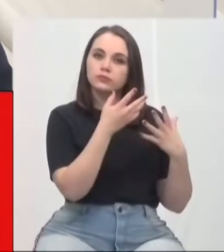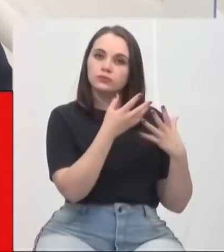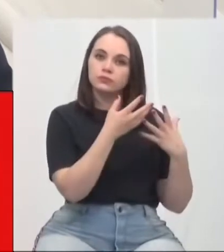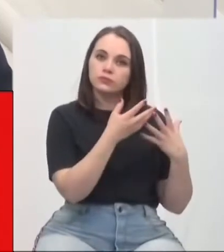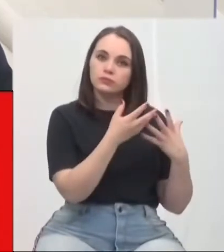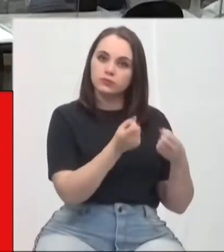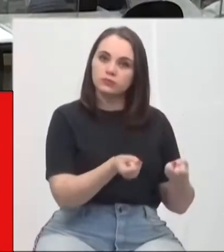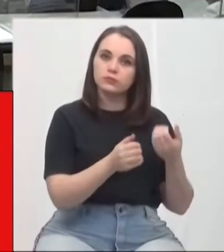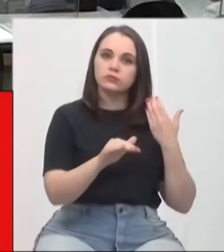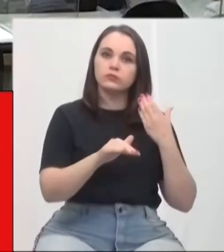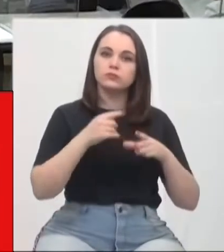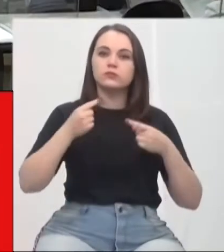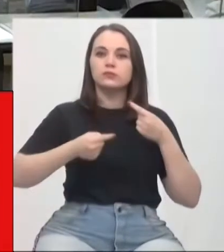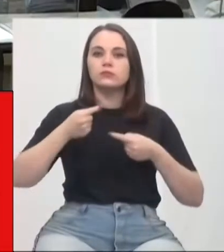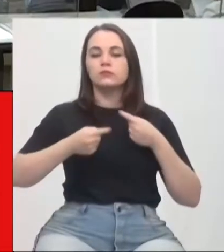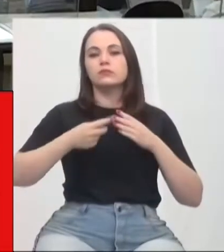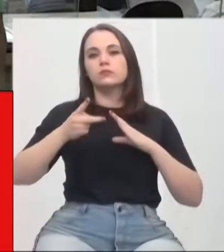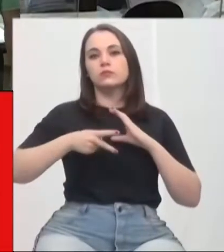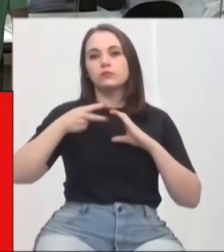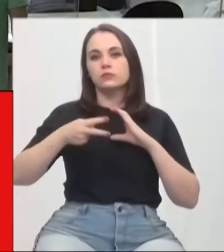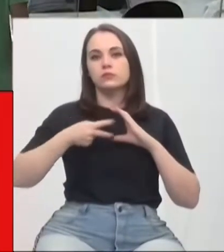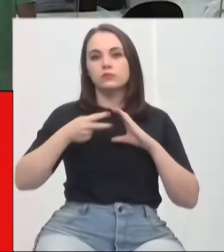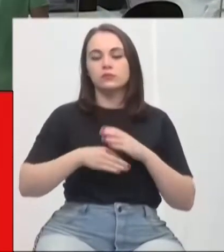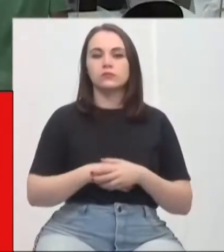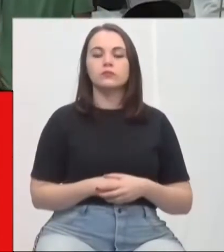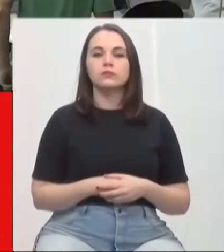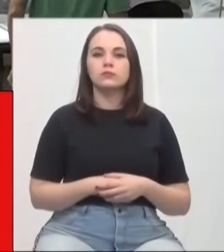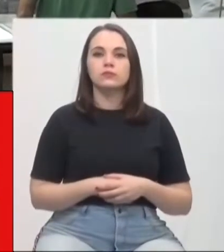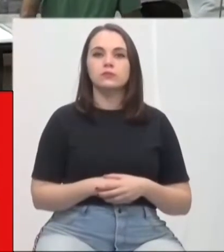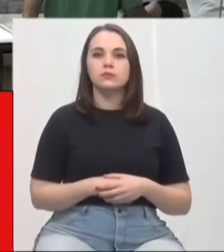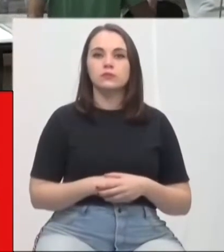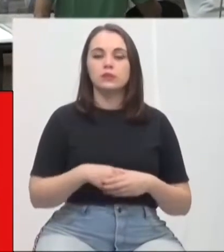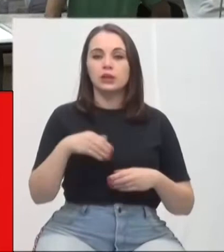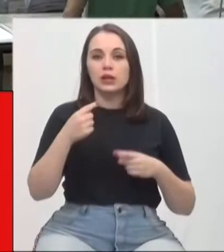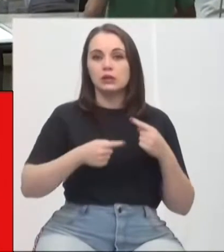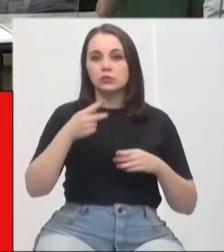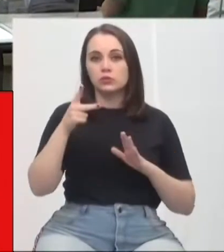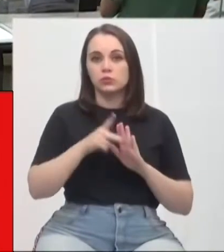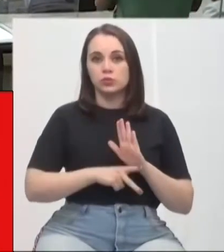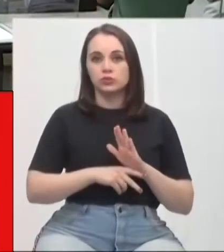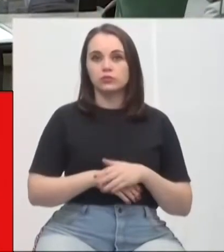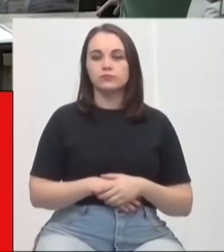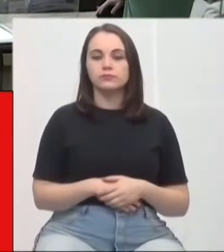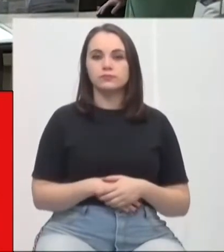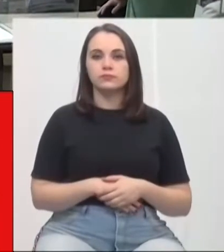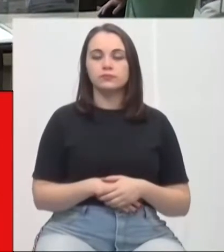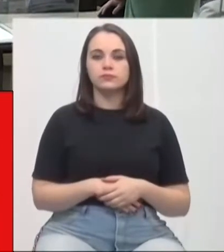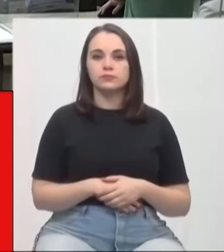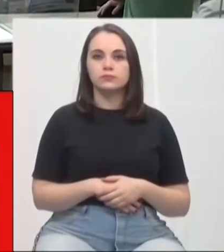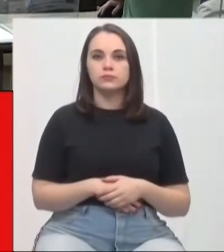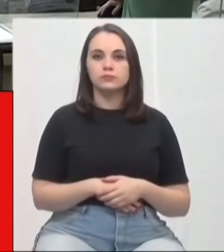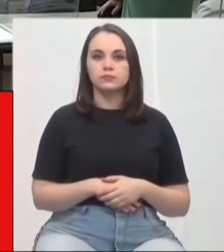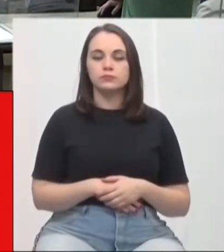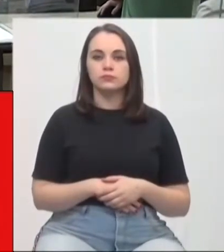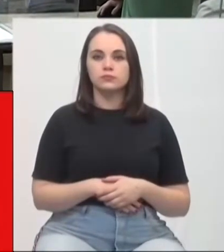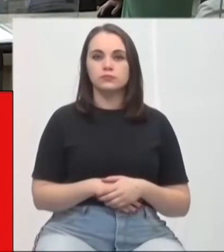opinaram pela aprovação, encaminhando a matéria para ser deliberada em plenário. Em discussão, o projeto?